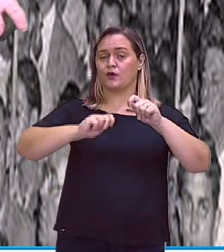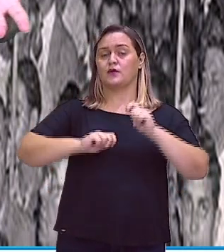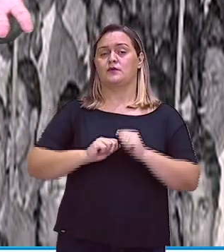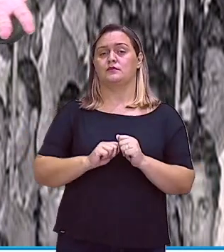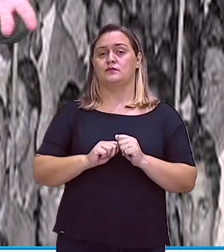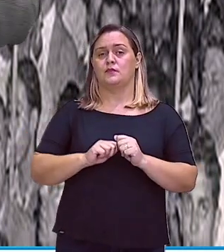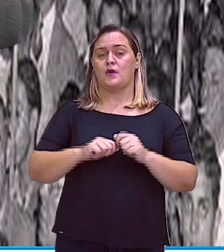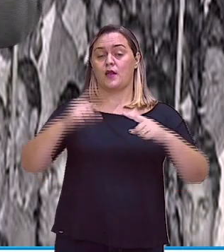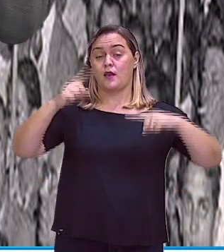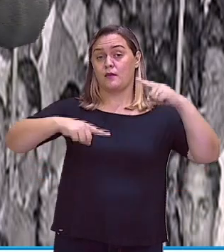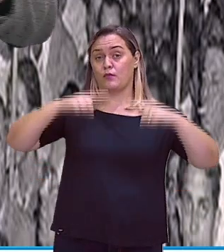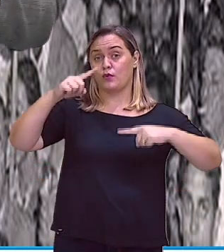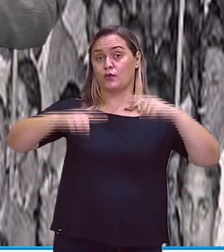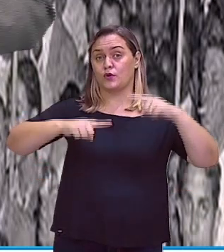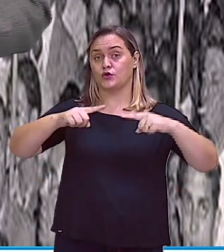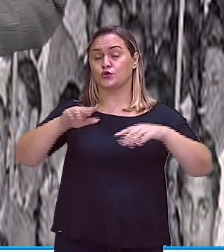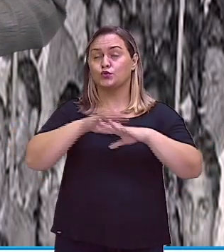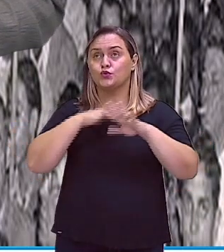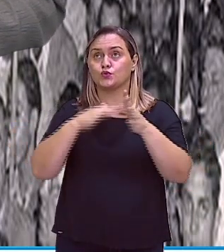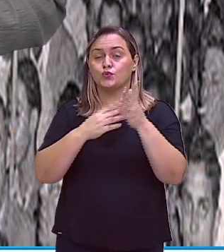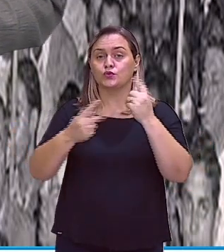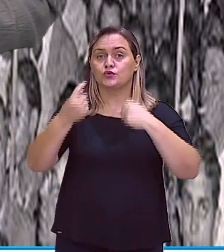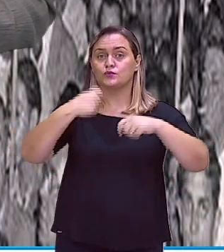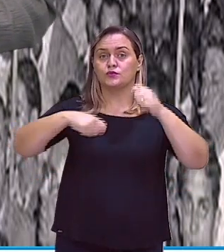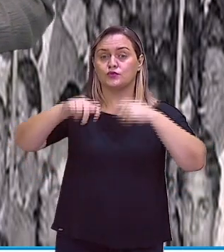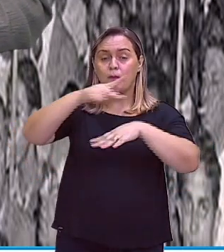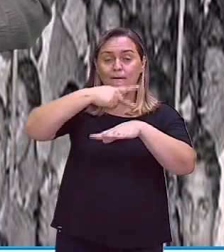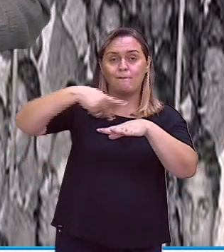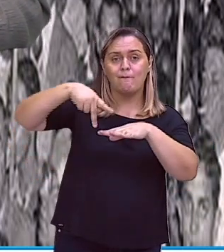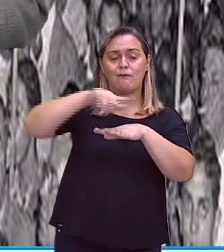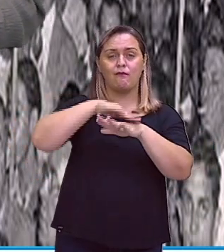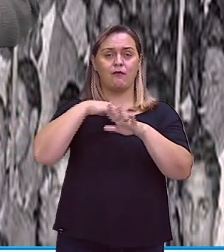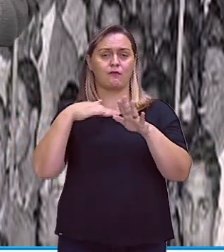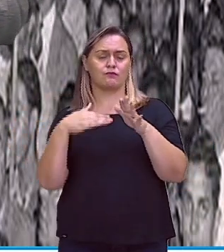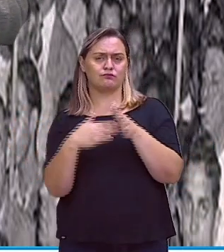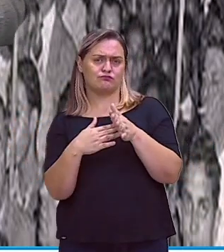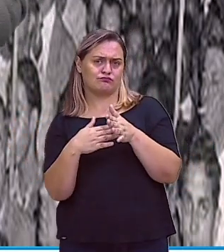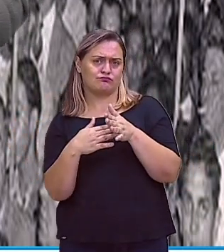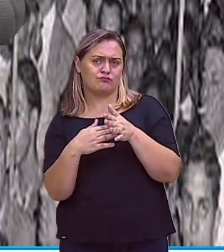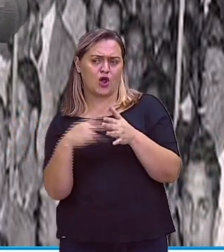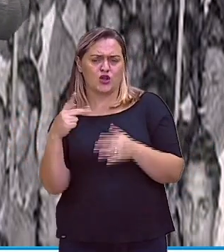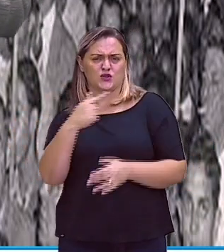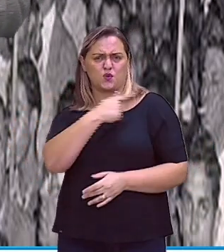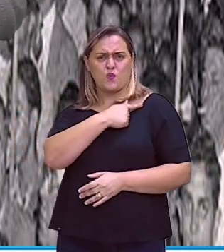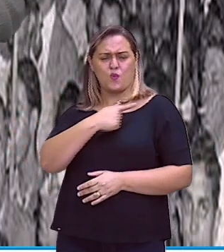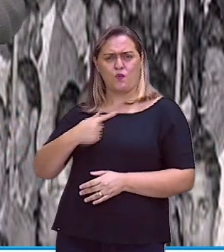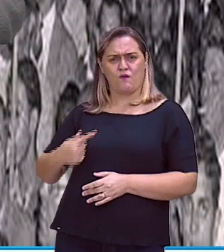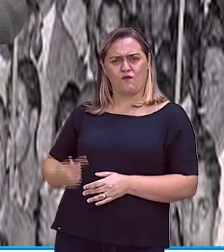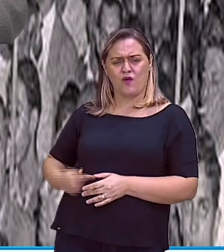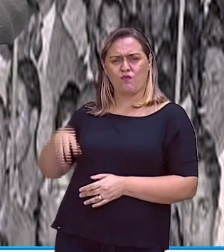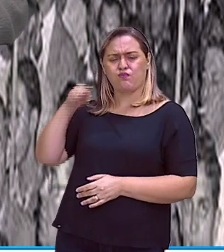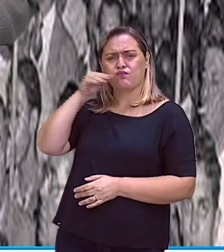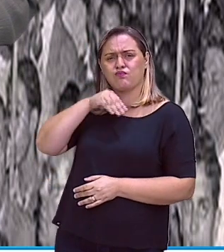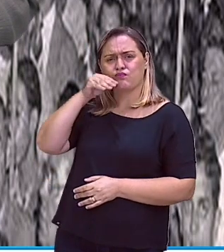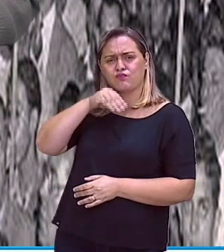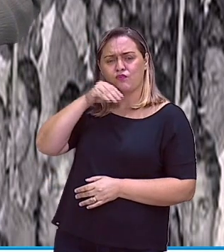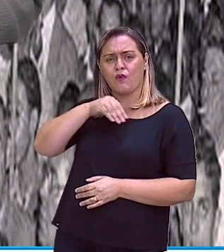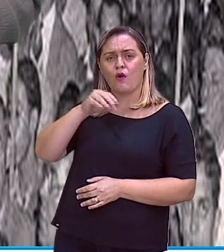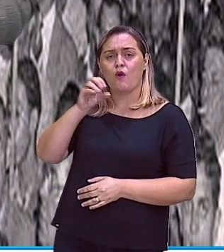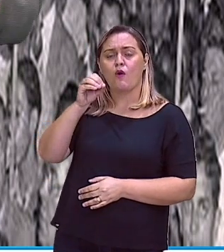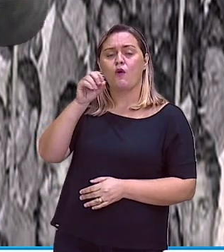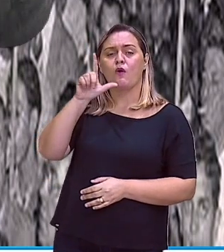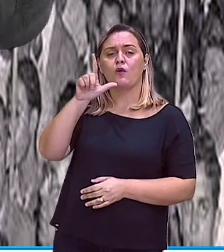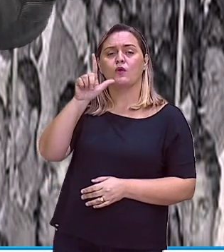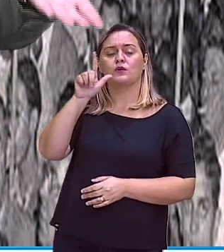do país de maneira Ampla sua forma de governo foi responsável por enfraquecimento das oligarquias